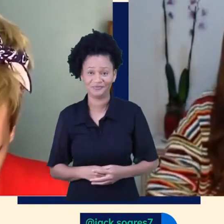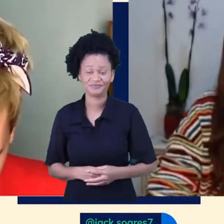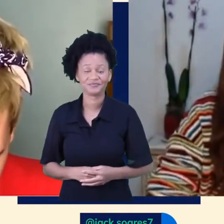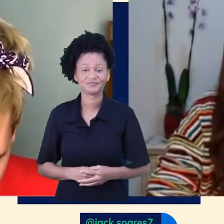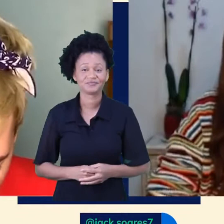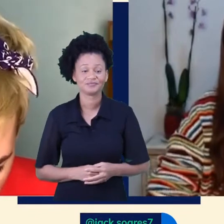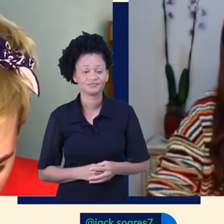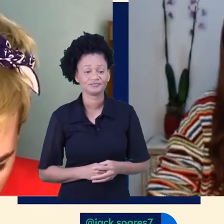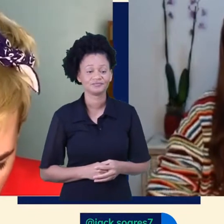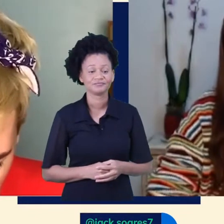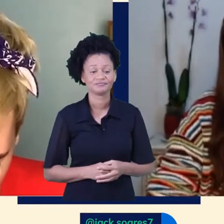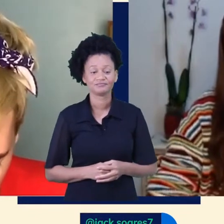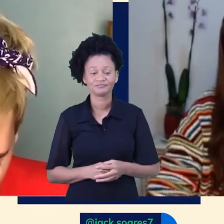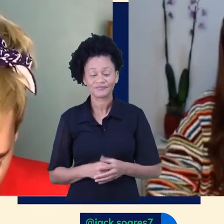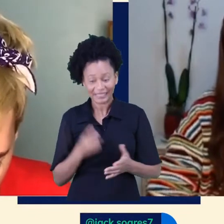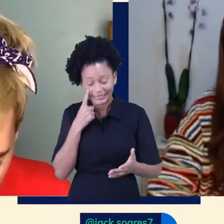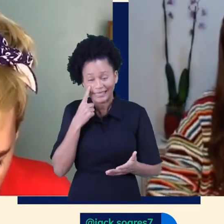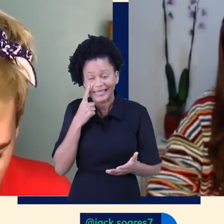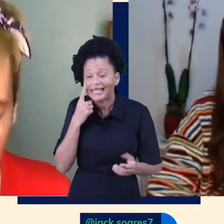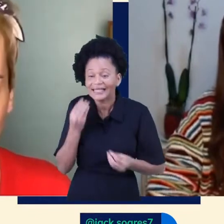Cadê?